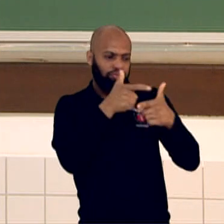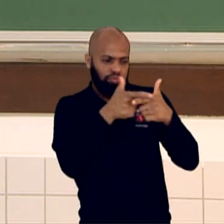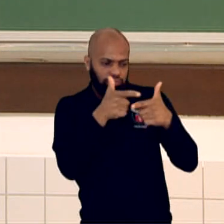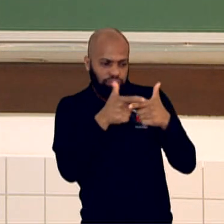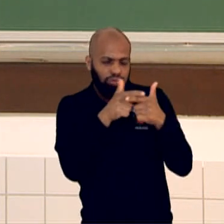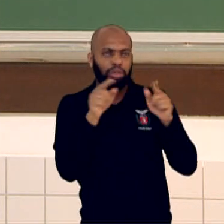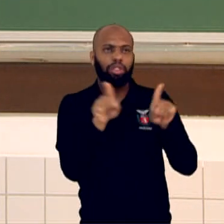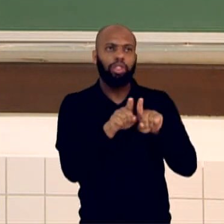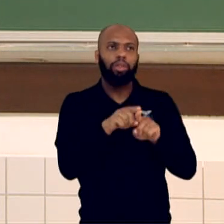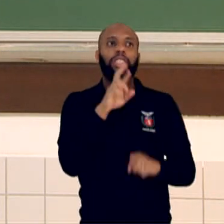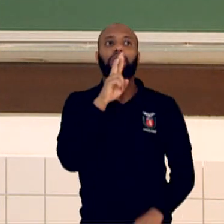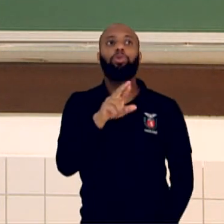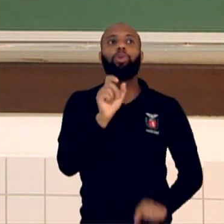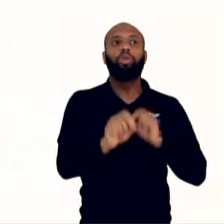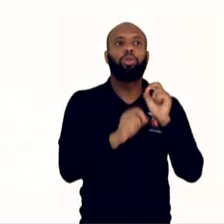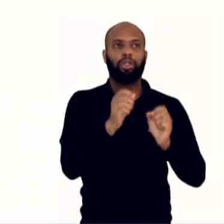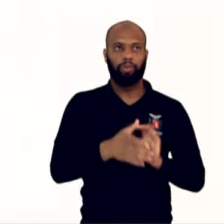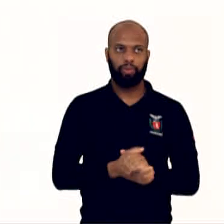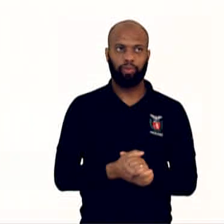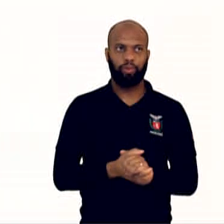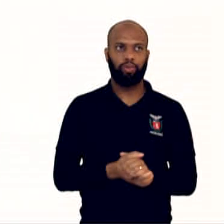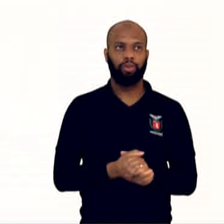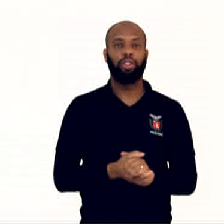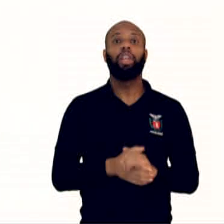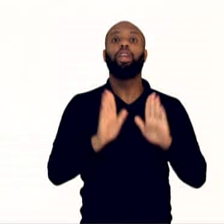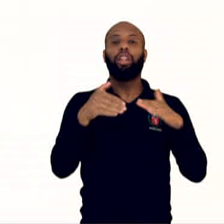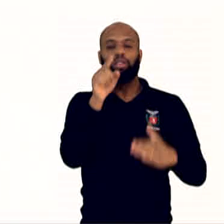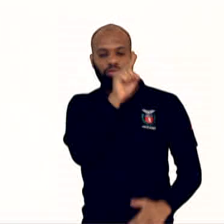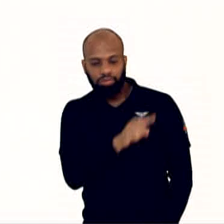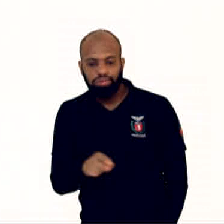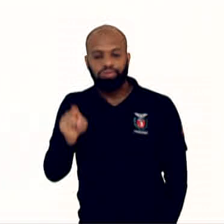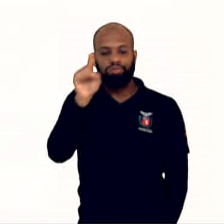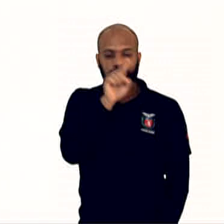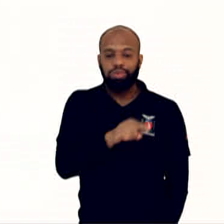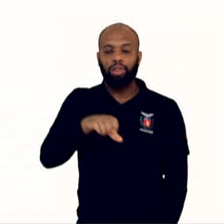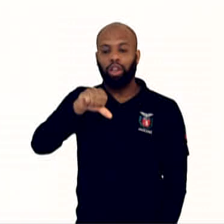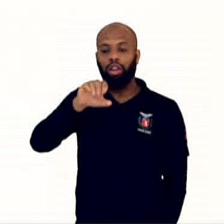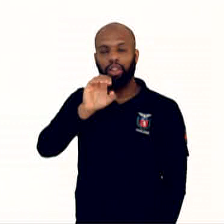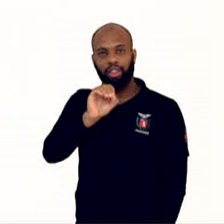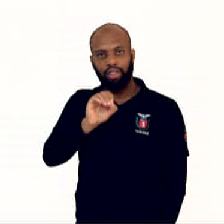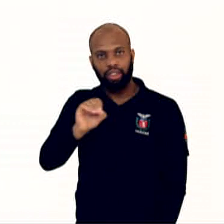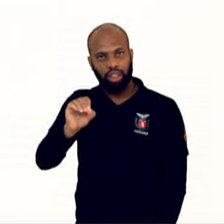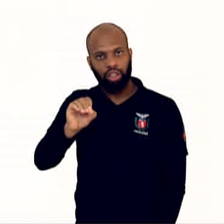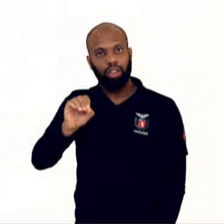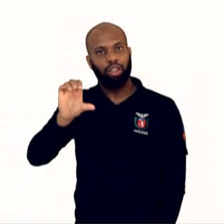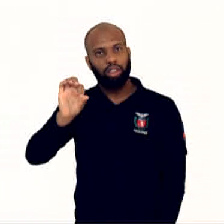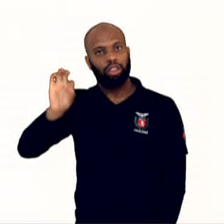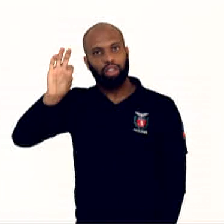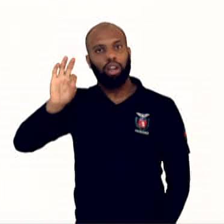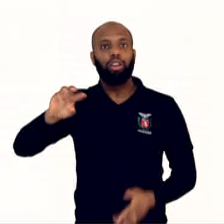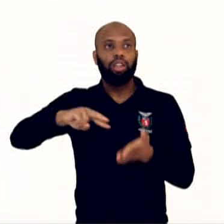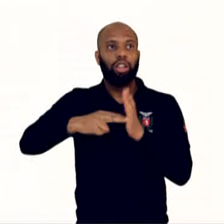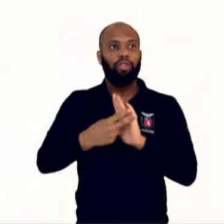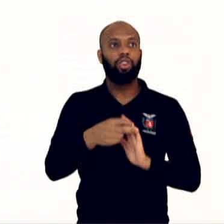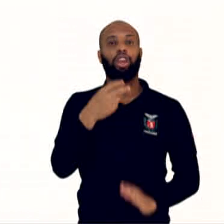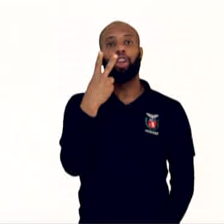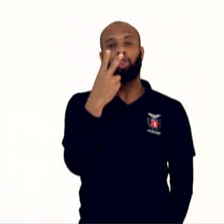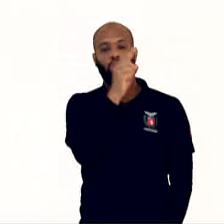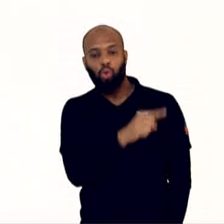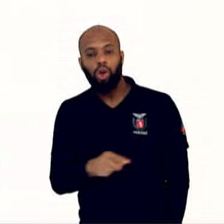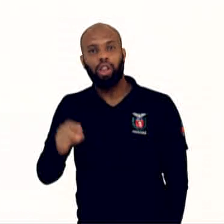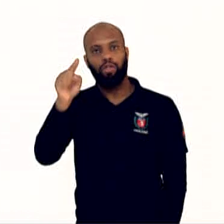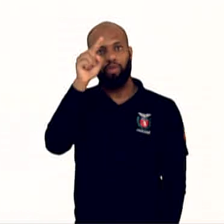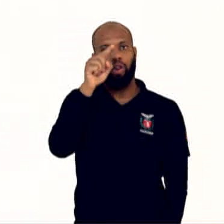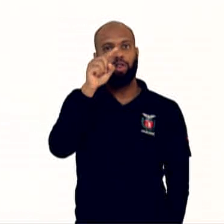nós temos qual a alternativa correta? Que esse giro de 900 graus se refere a 2 voltas e